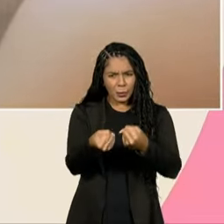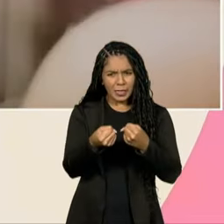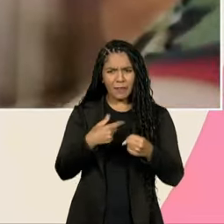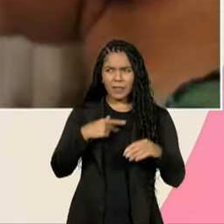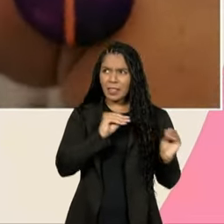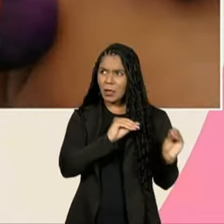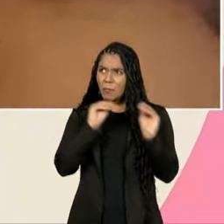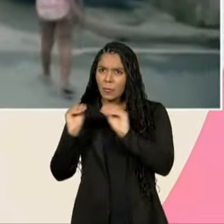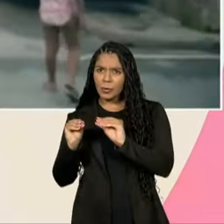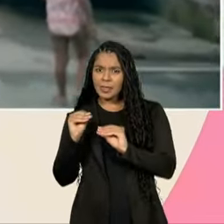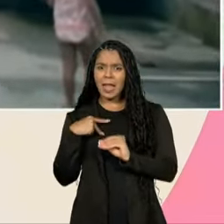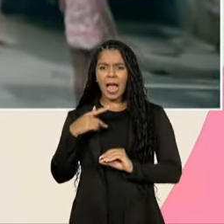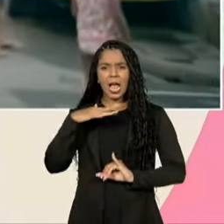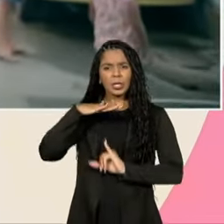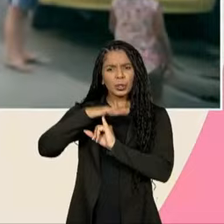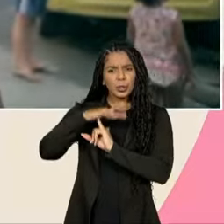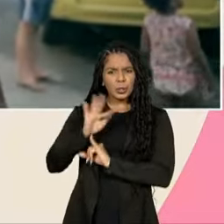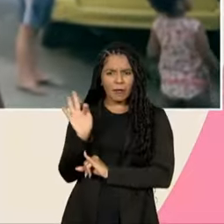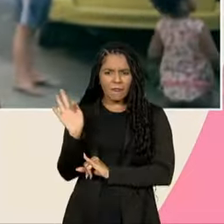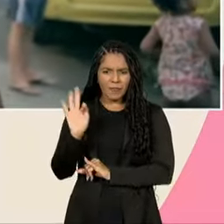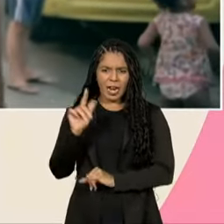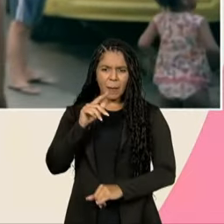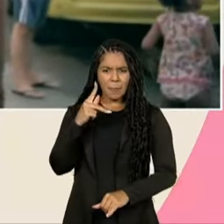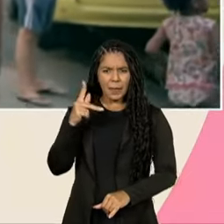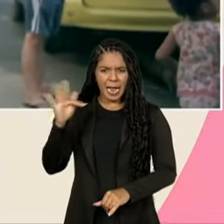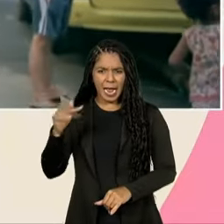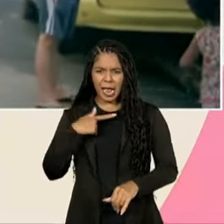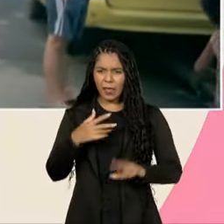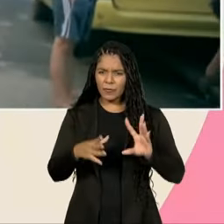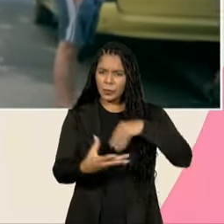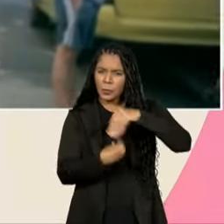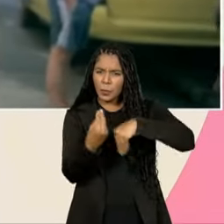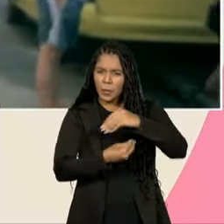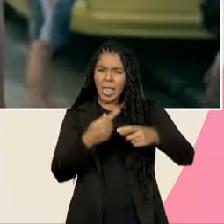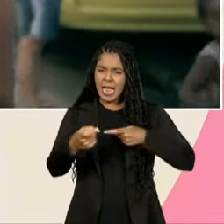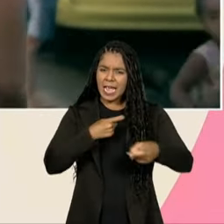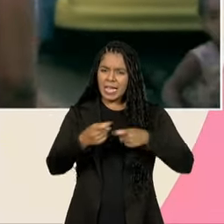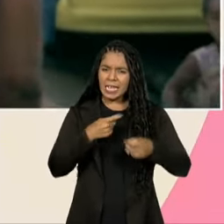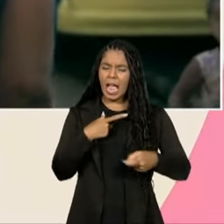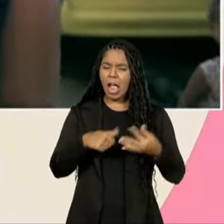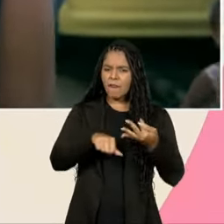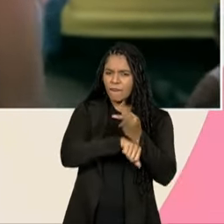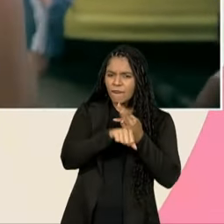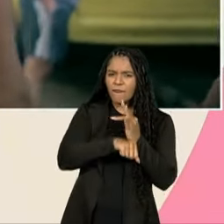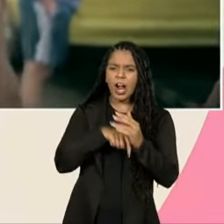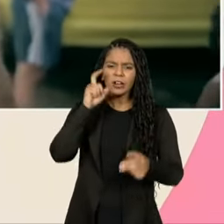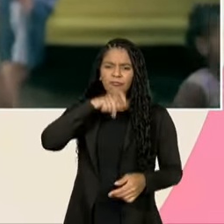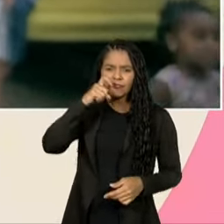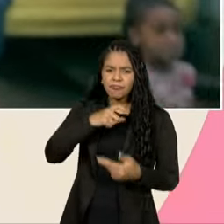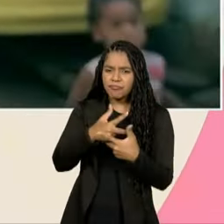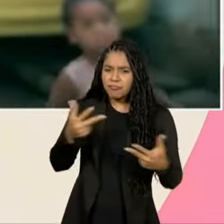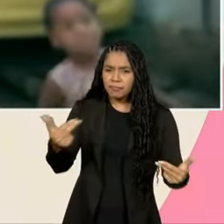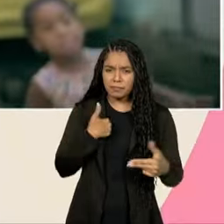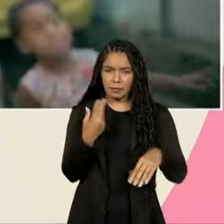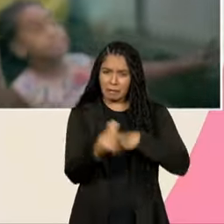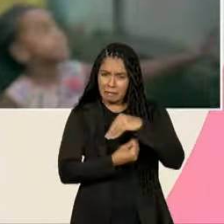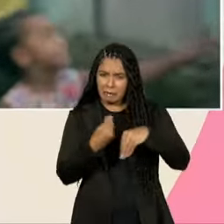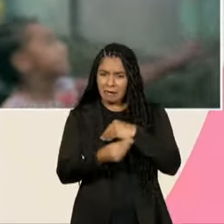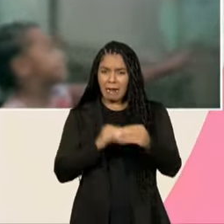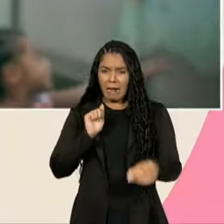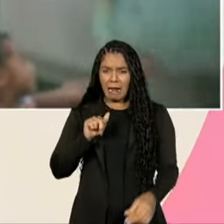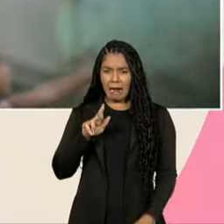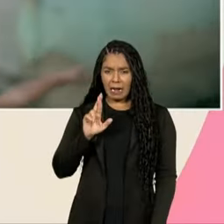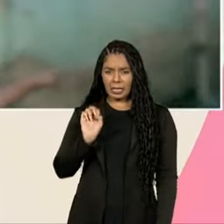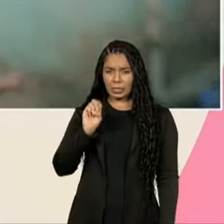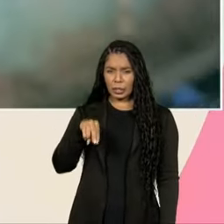caso, para o caso da Marielle, no meio de guerra de fake news, e para a mão do Moro e do Anderson Torres, na Polícia Federal, mas eu não ia fazer isso nem